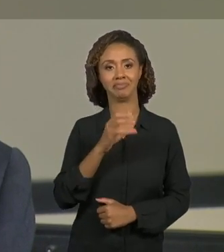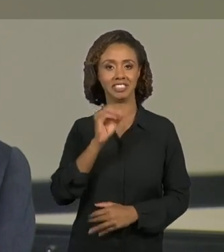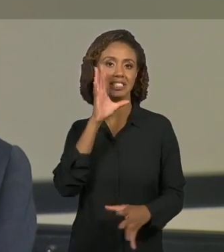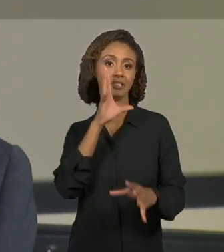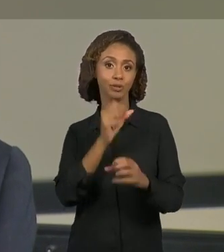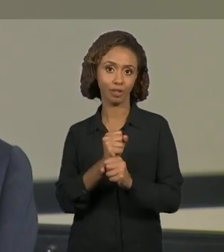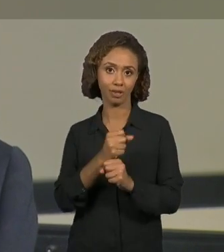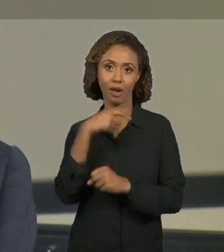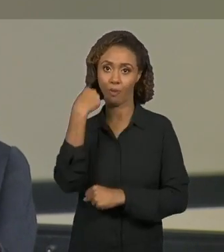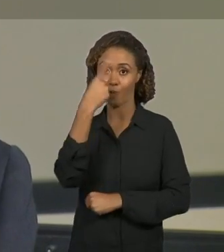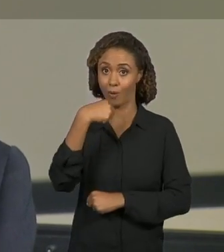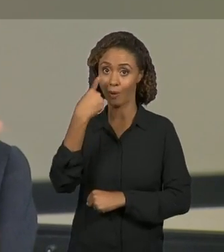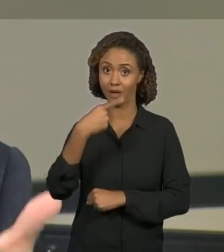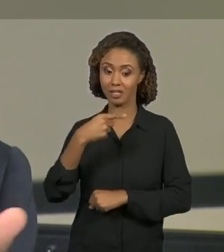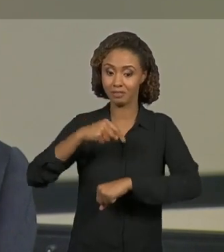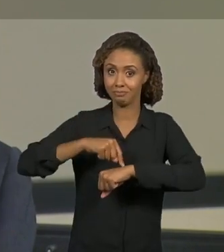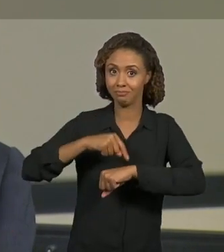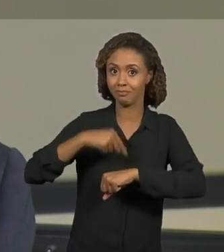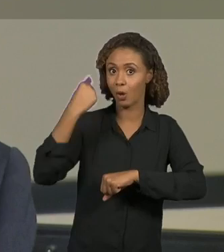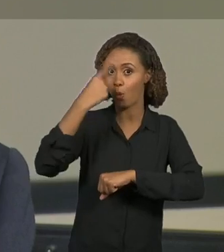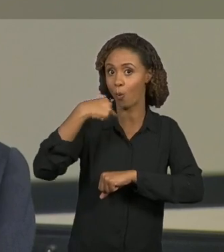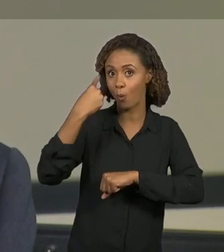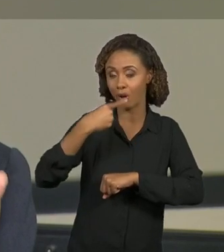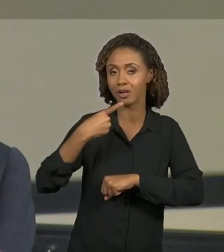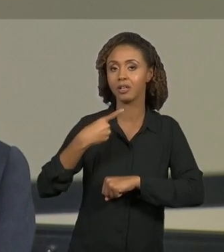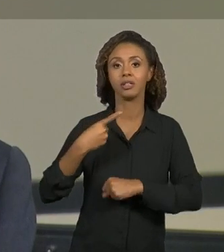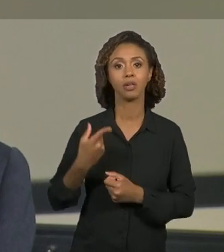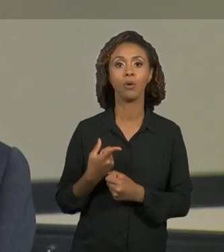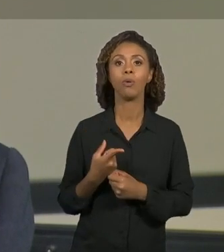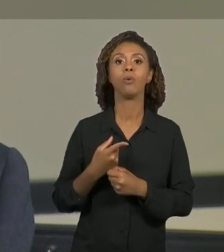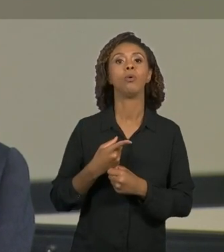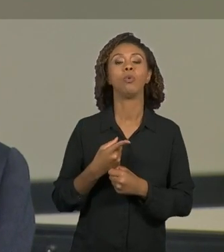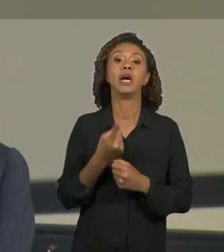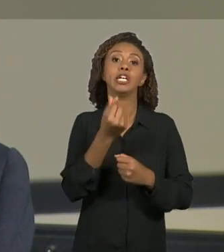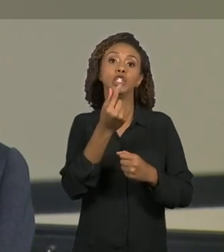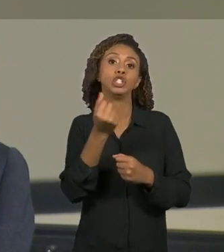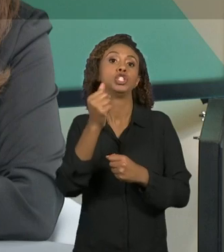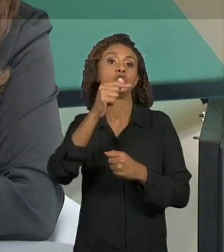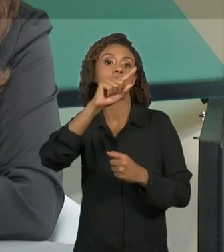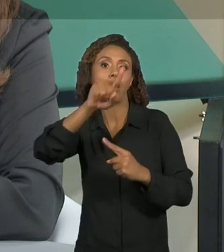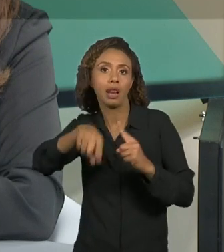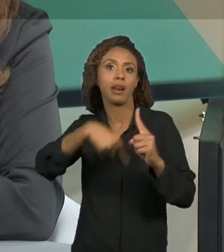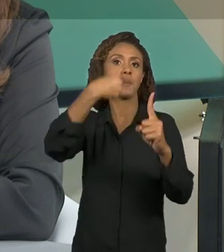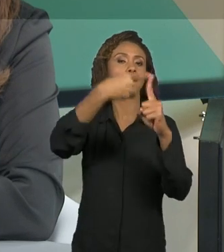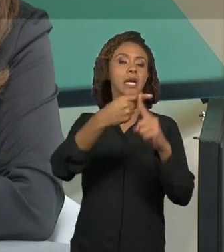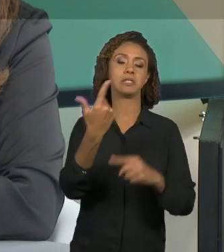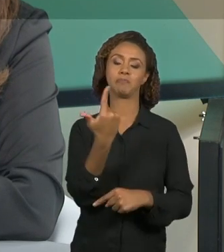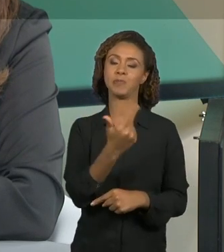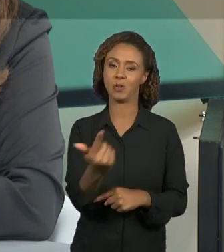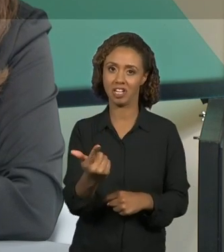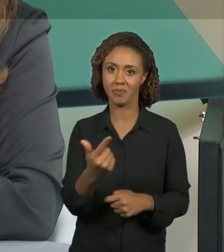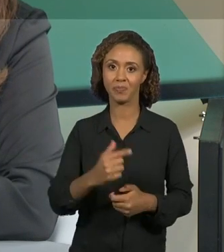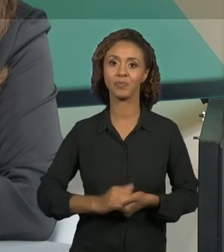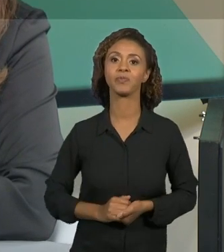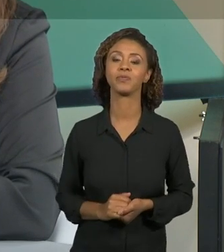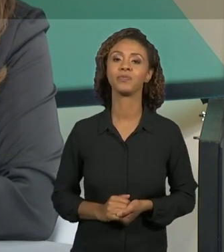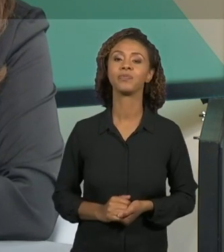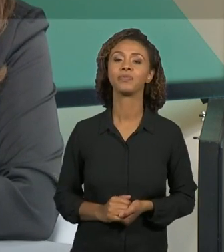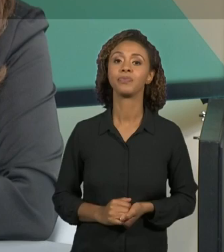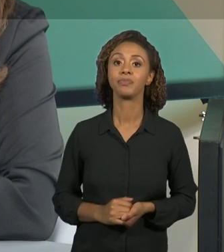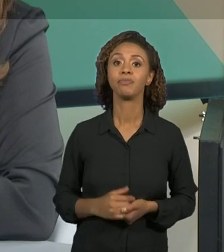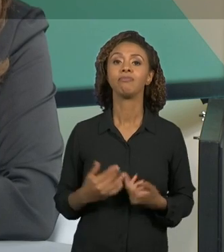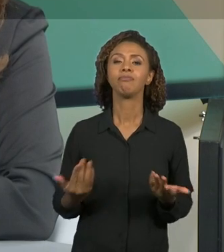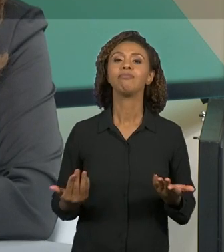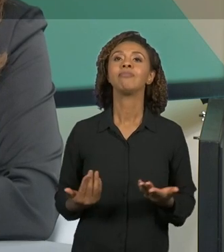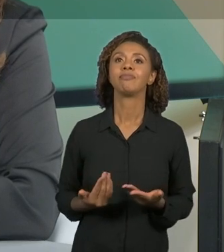horas tá então não vai haver cobrança adicional por conta desse modo aquela até feita tá e aí a gente tá aí